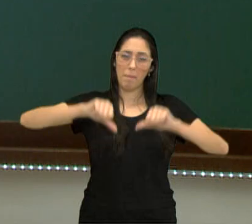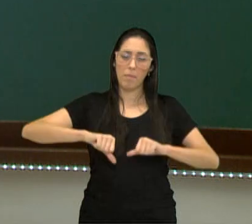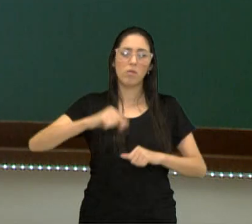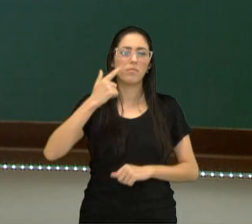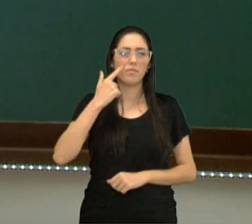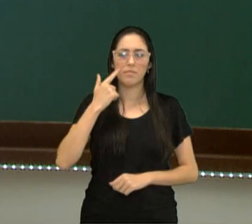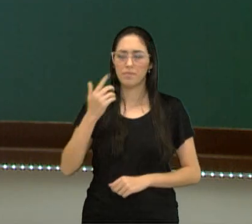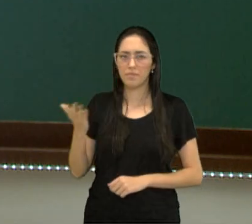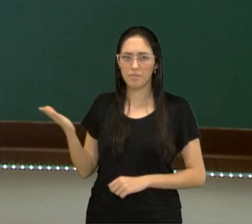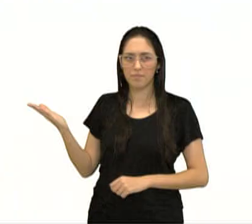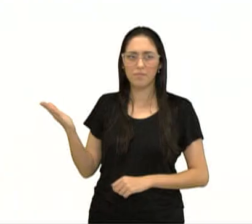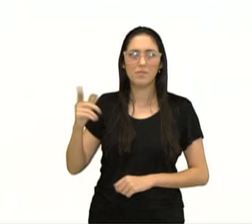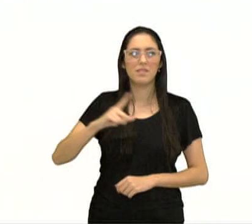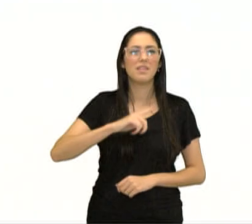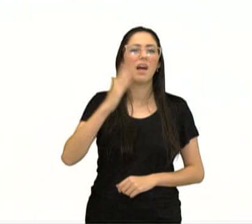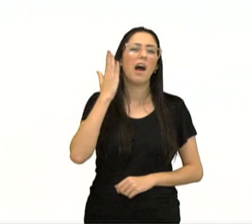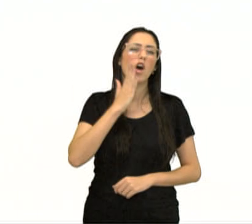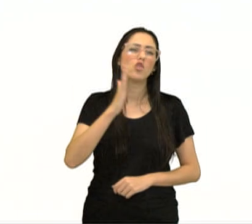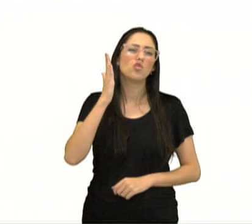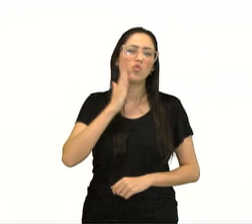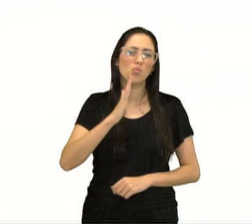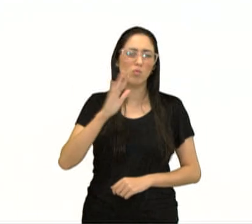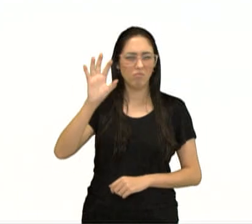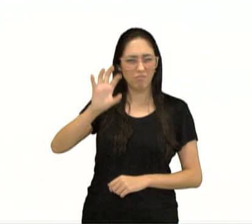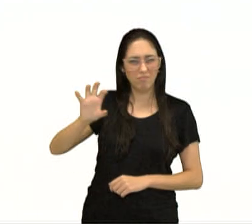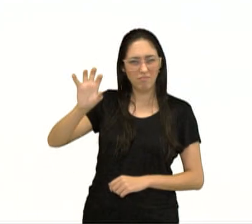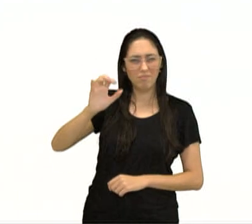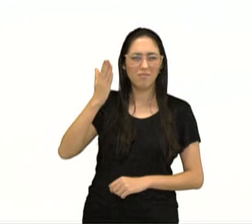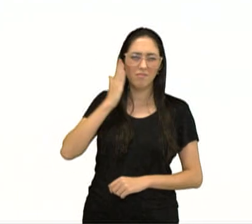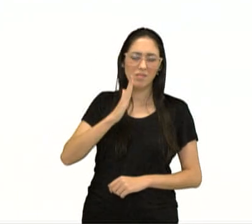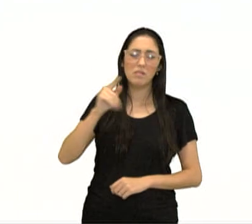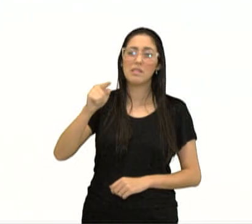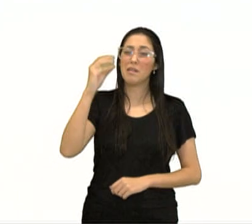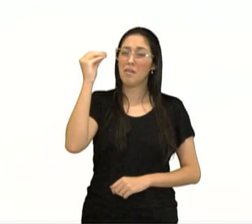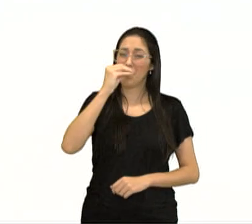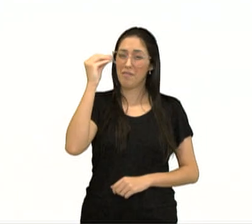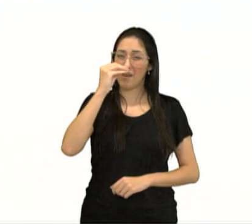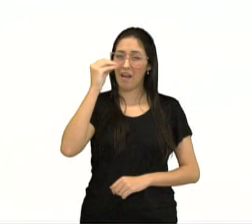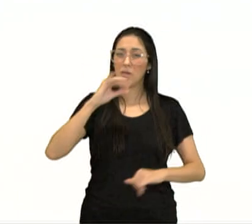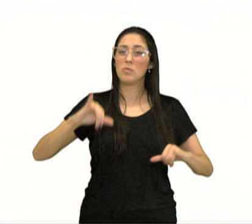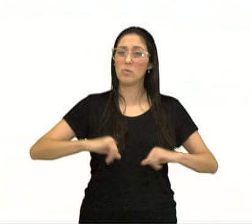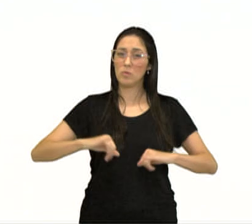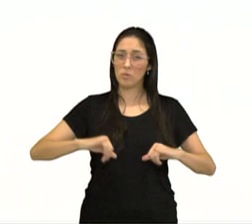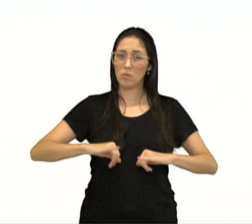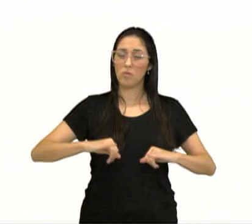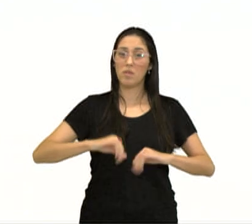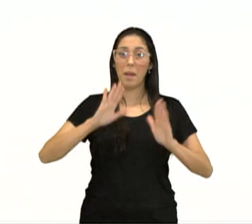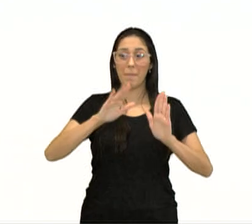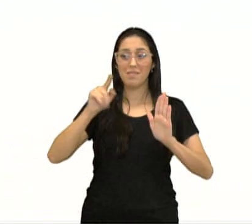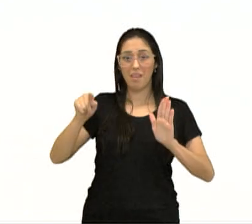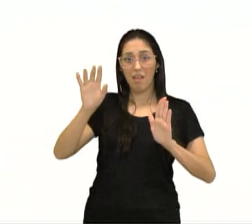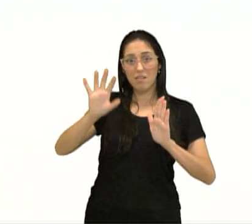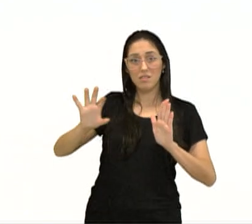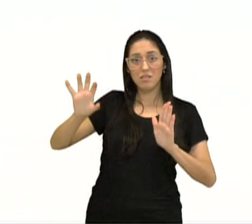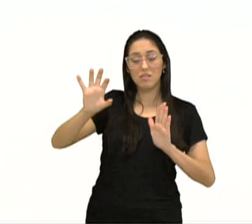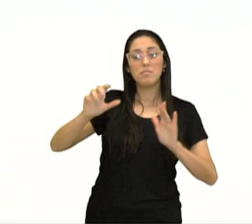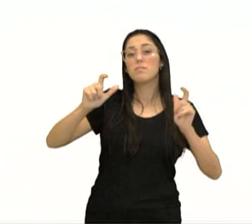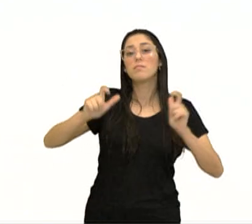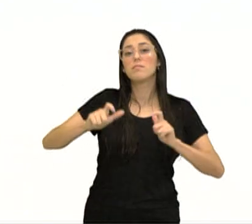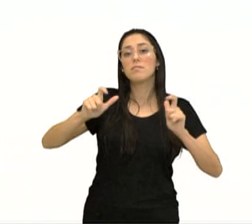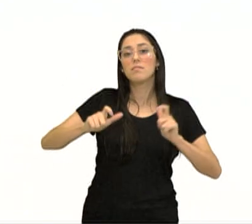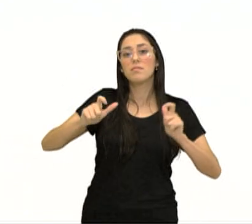aqui, a área em azul mostra uma área bastante frágil da camada de ozônio. Mas essa área encontra-se aonde? Sobre